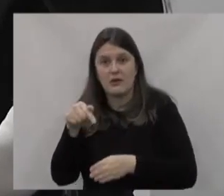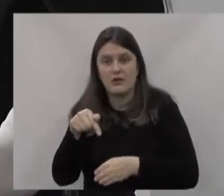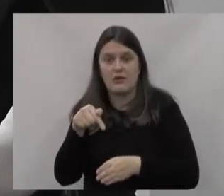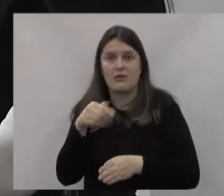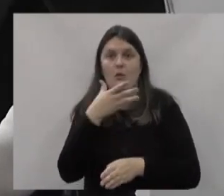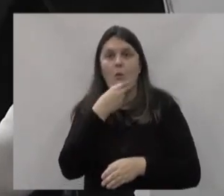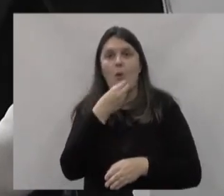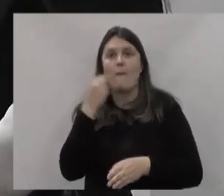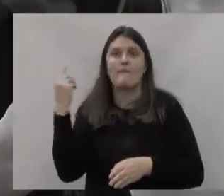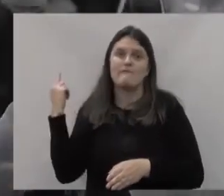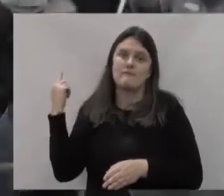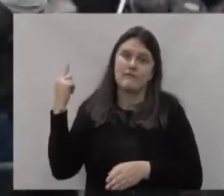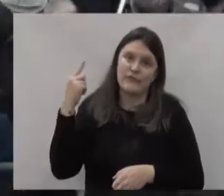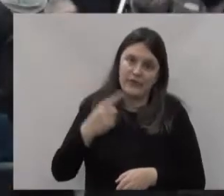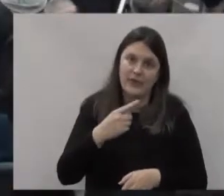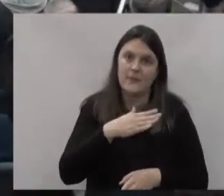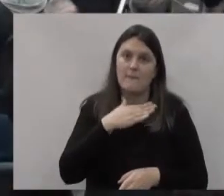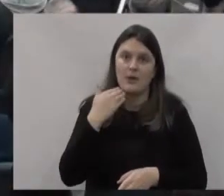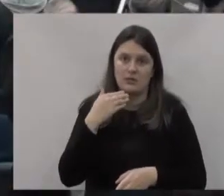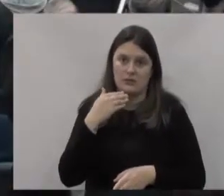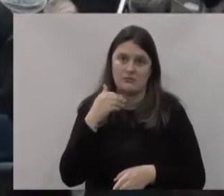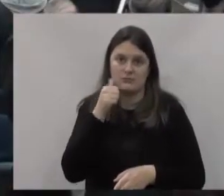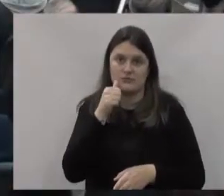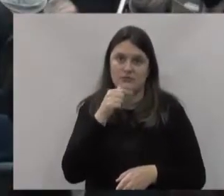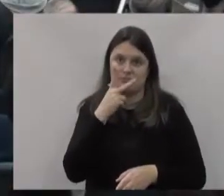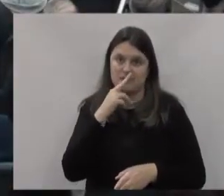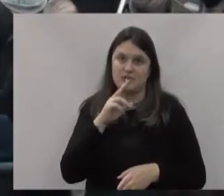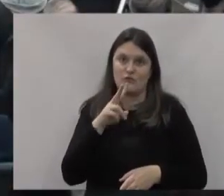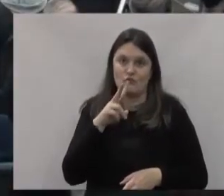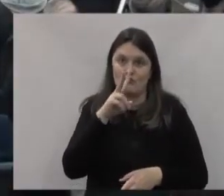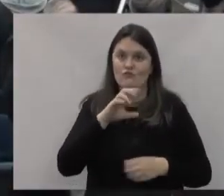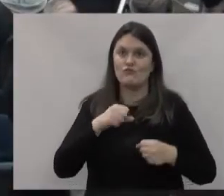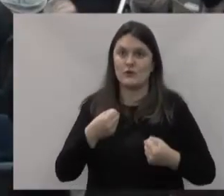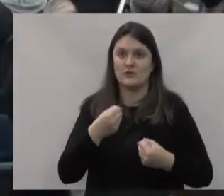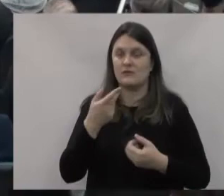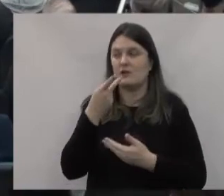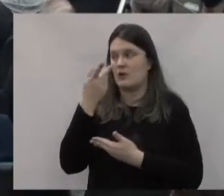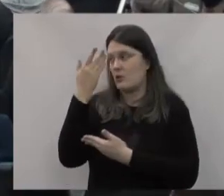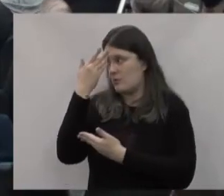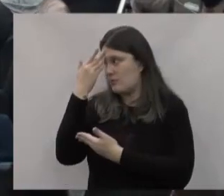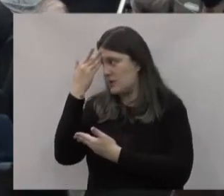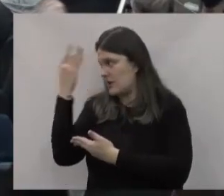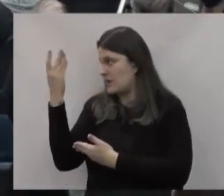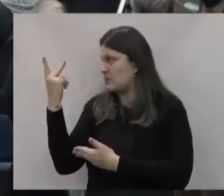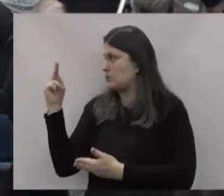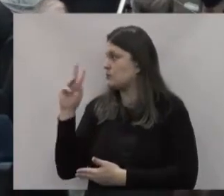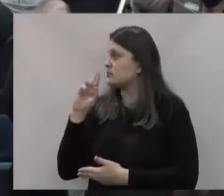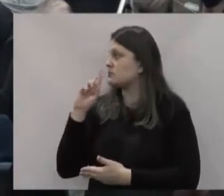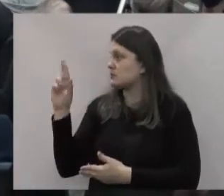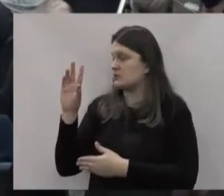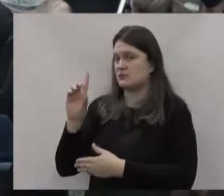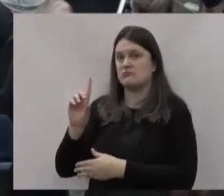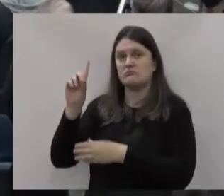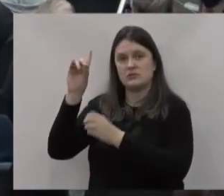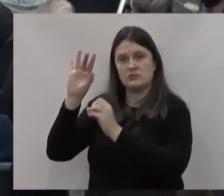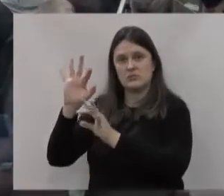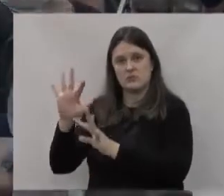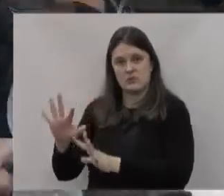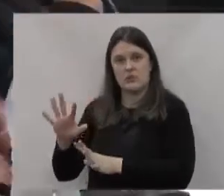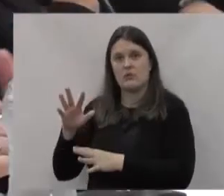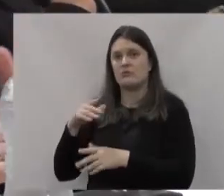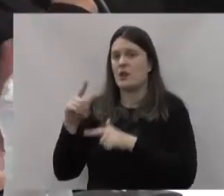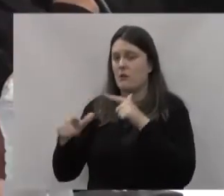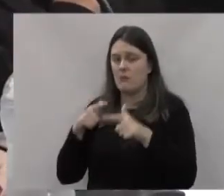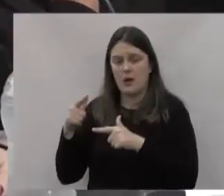ela. Então, isso é muito forte. Então, agradeço a sua resposta. Deus abençoe, né, pelo